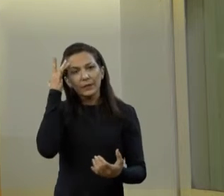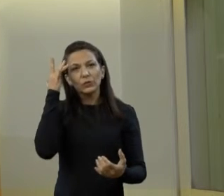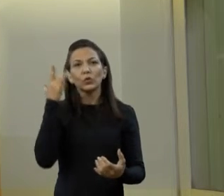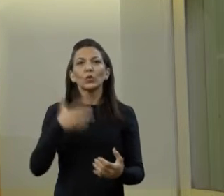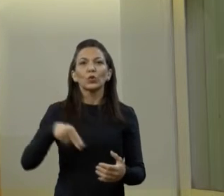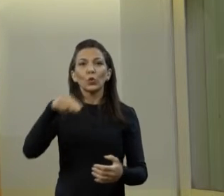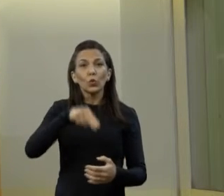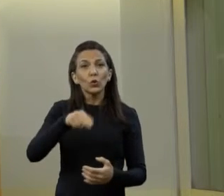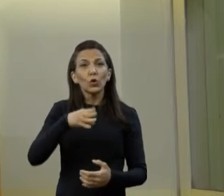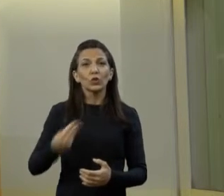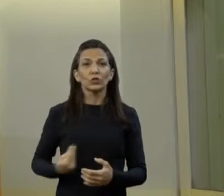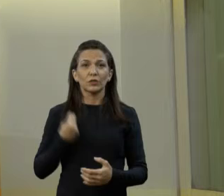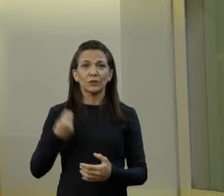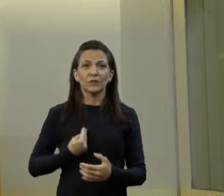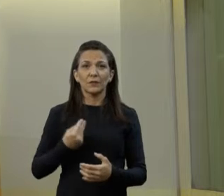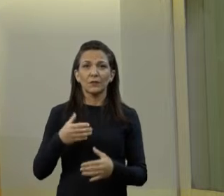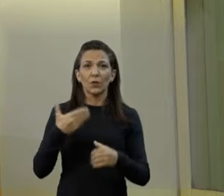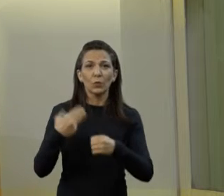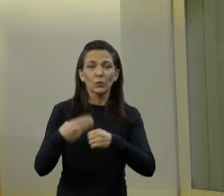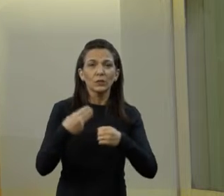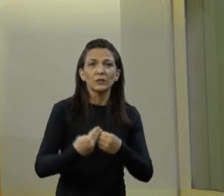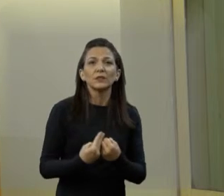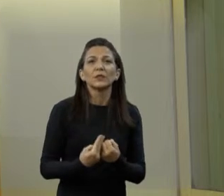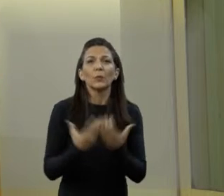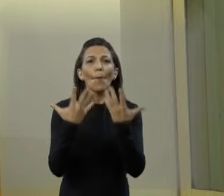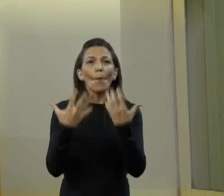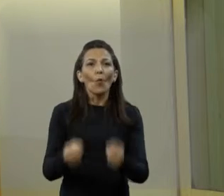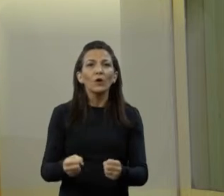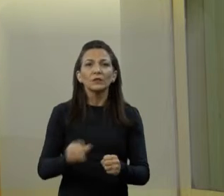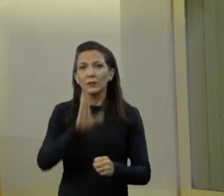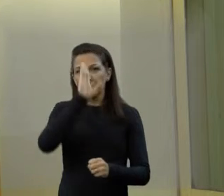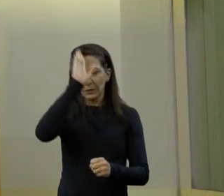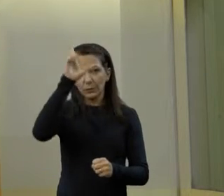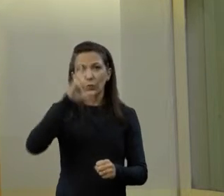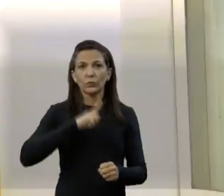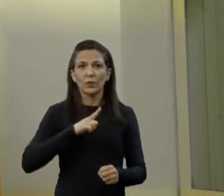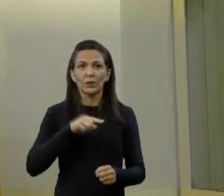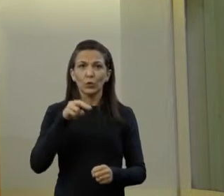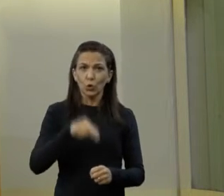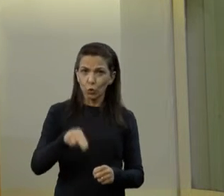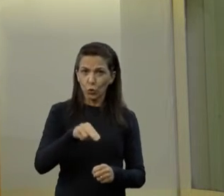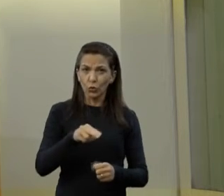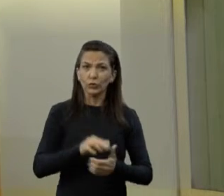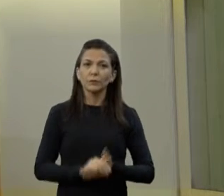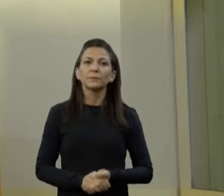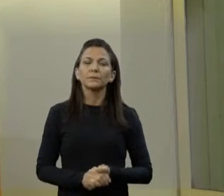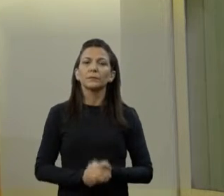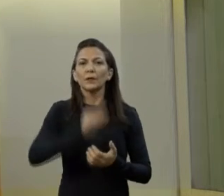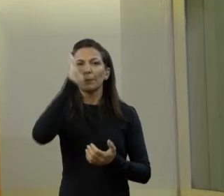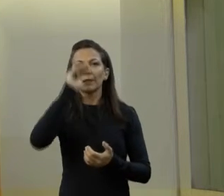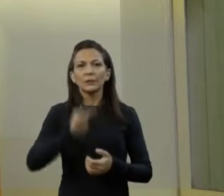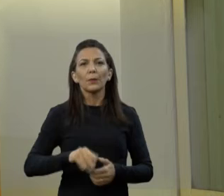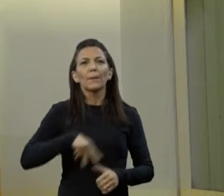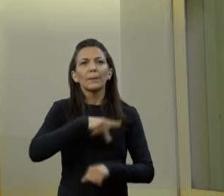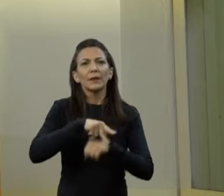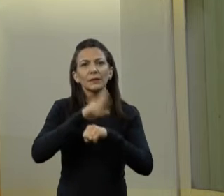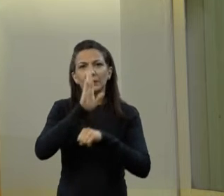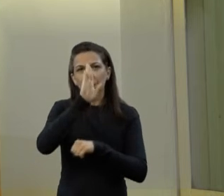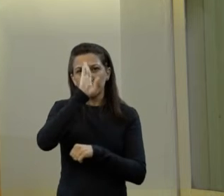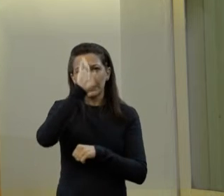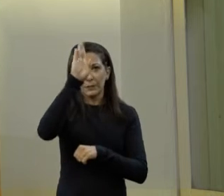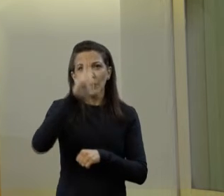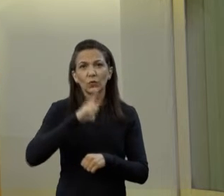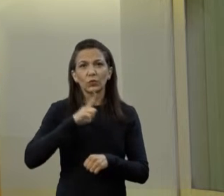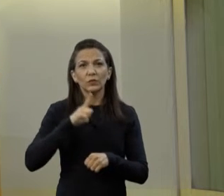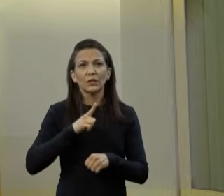nos municípios mais vulneráveis à seca e e o Brasil também foi o único país que enviou o avião